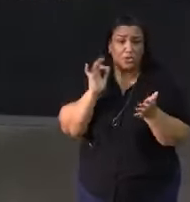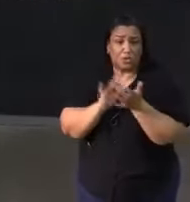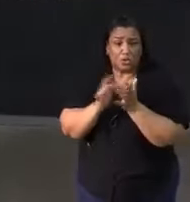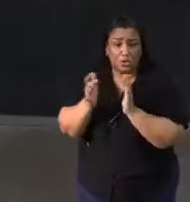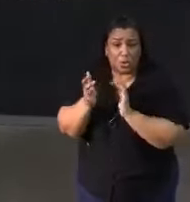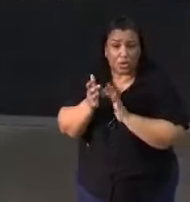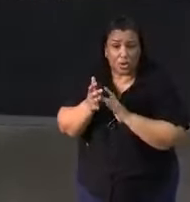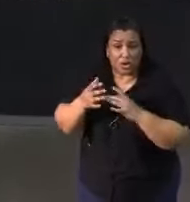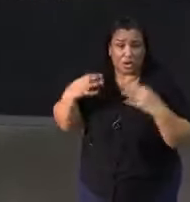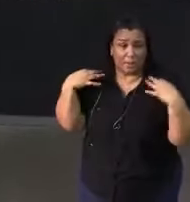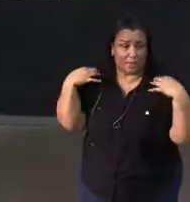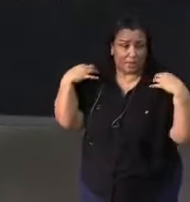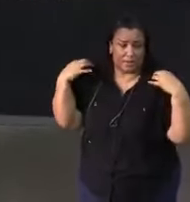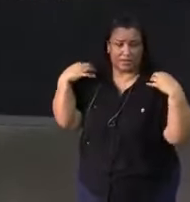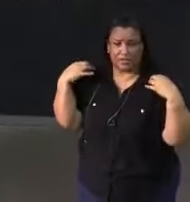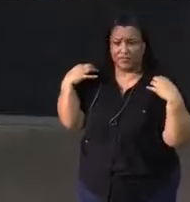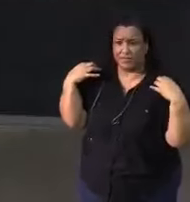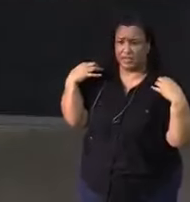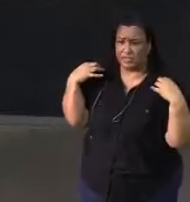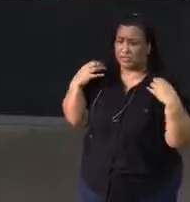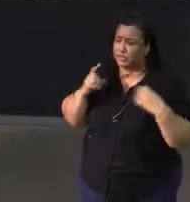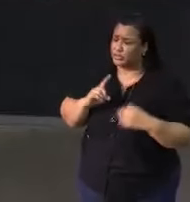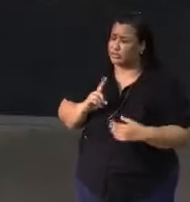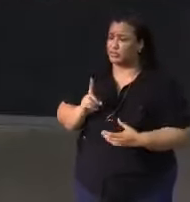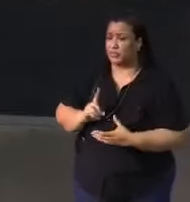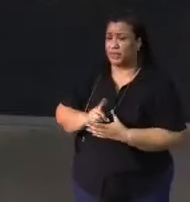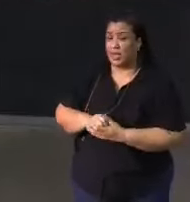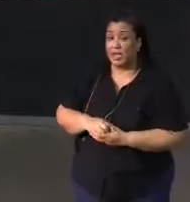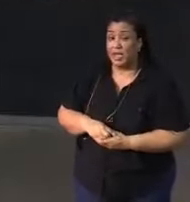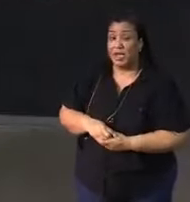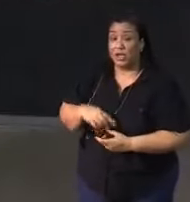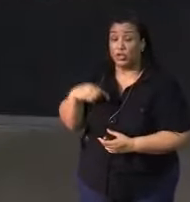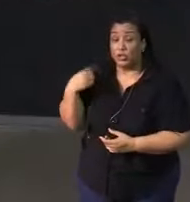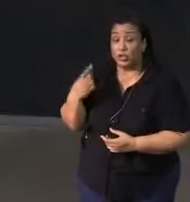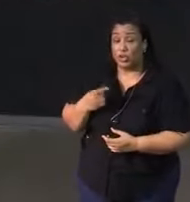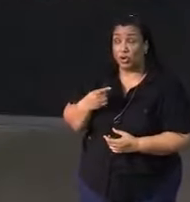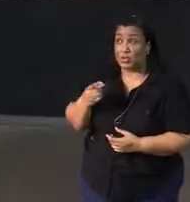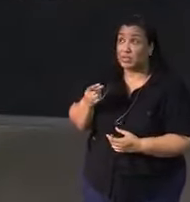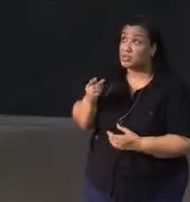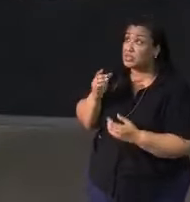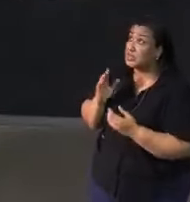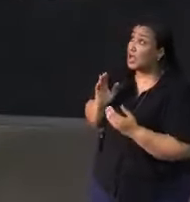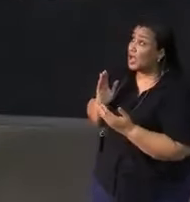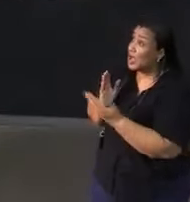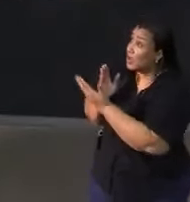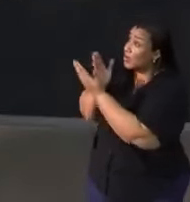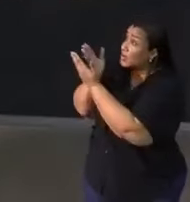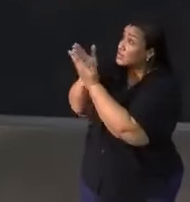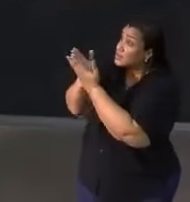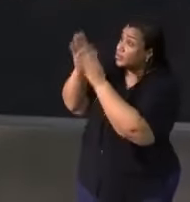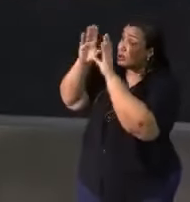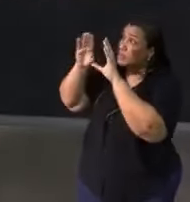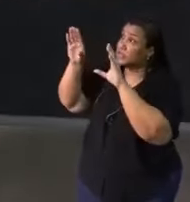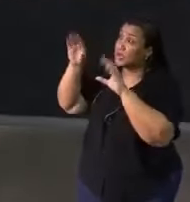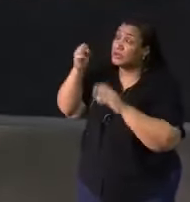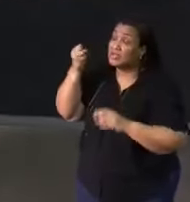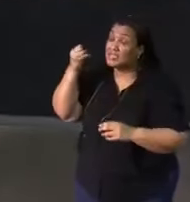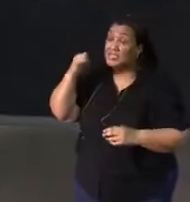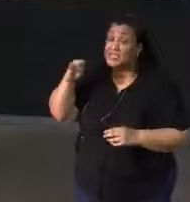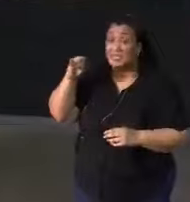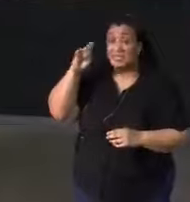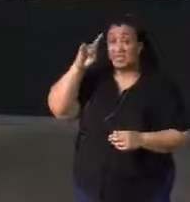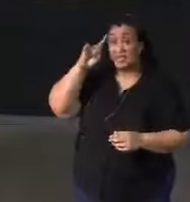nós só conseguimos entrar no céu se nós pactuarmos, acreditar naquilo que é sobrenatural.